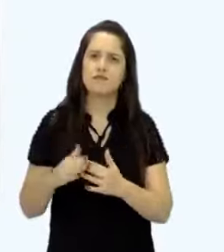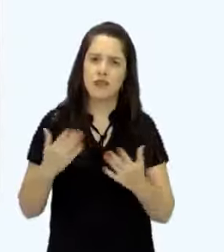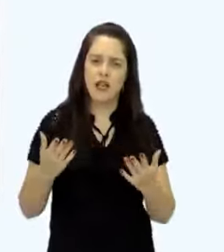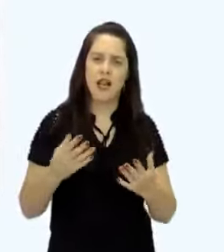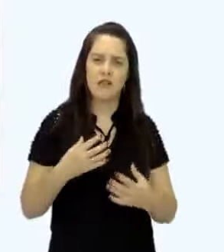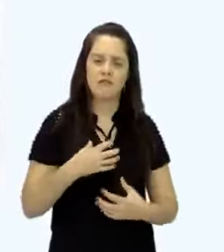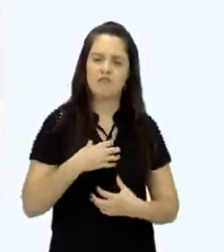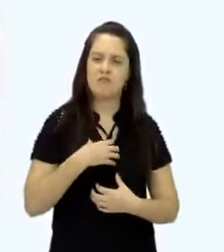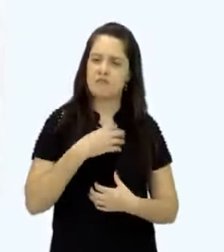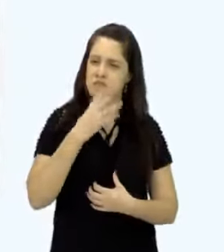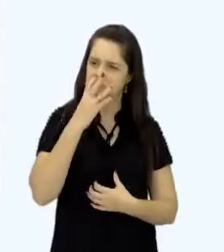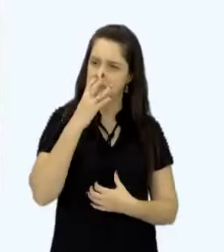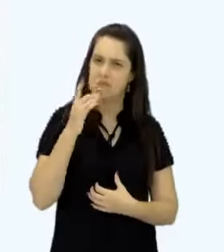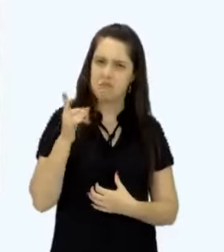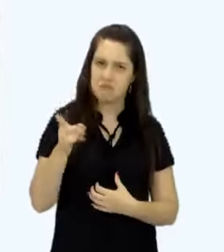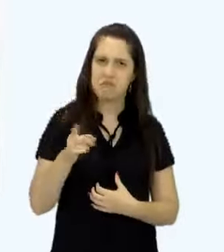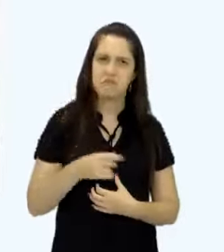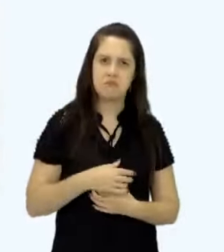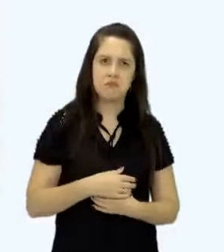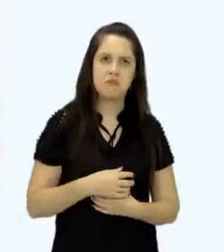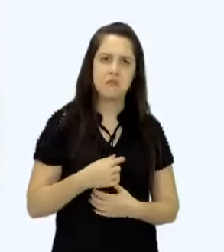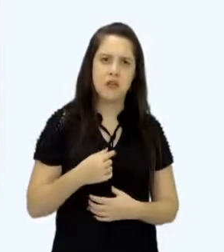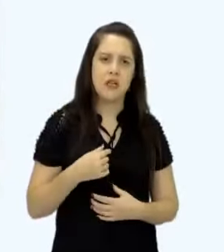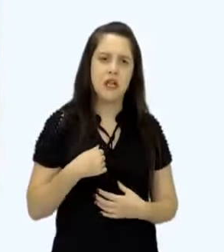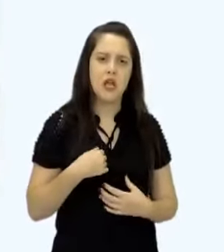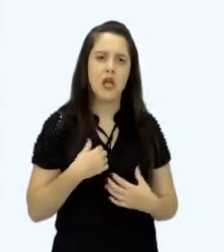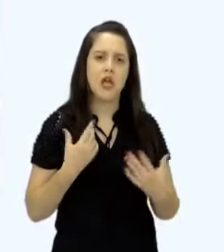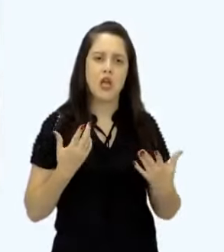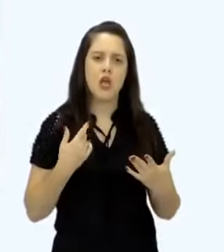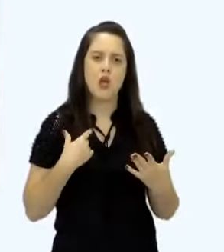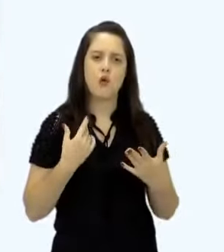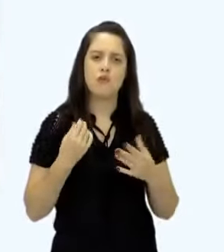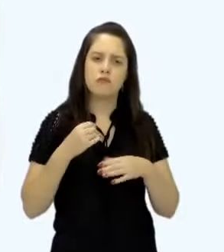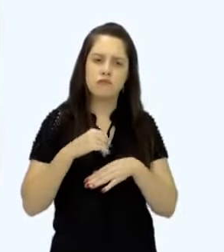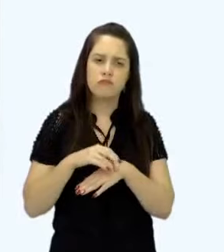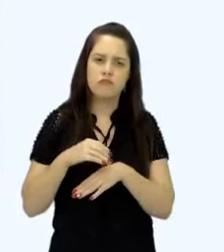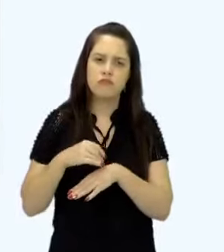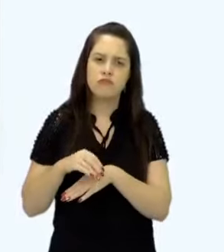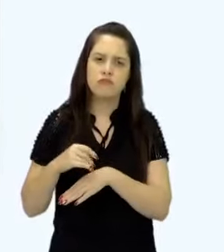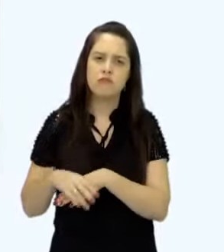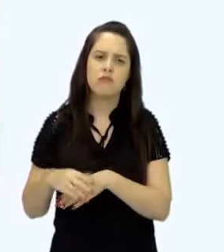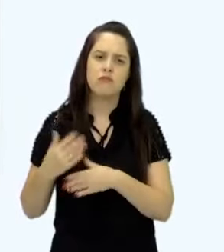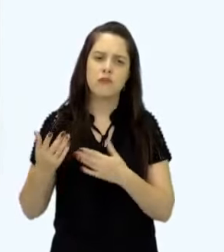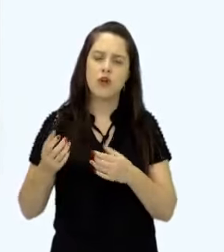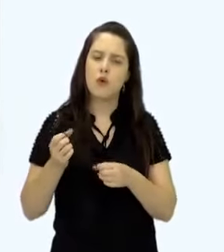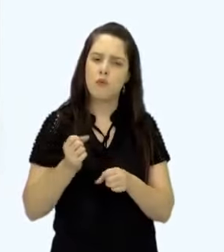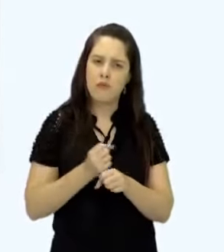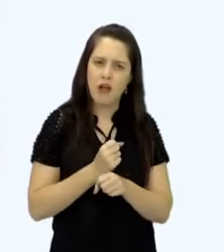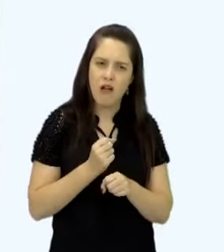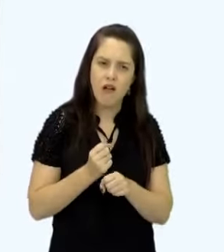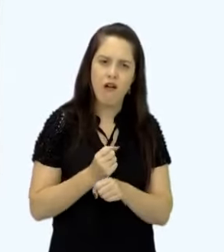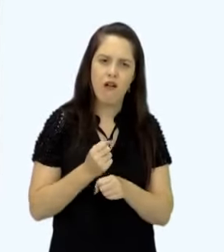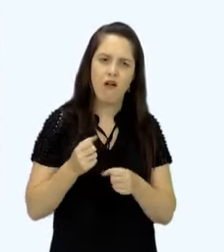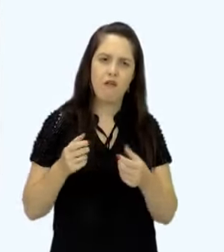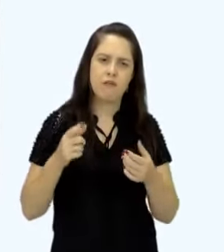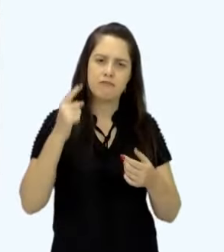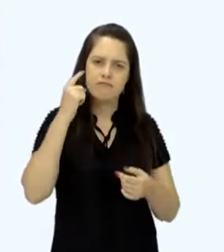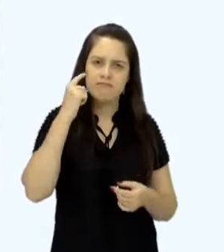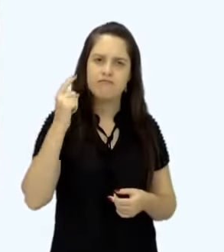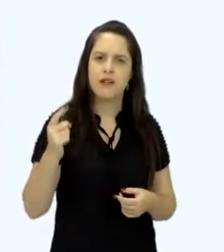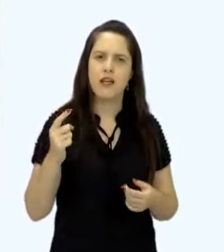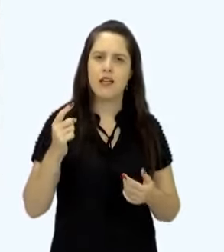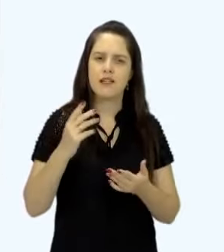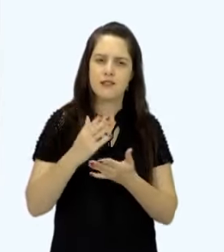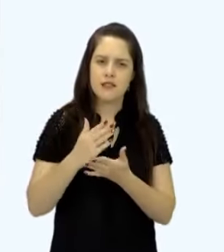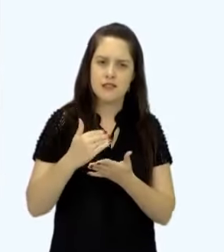comovido com ela. Helena Morley antecipa, na verdade, muitos desses livros que estão na moda hoje, que tem essa dicção,